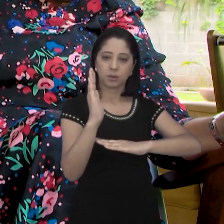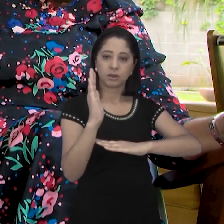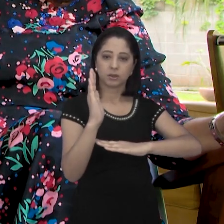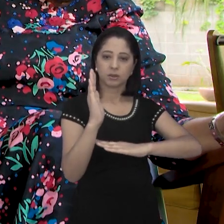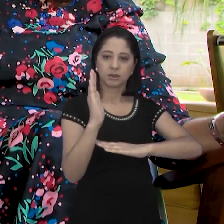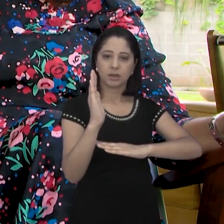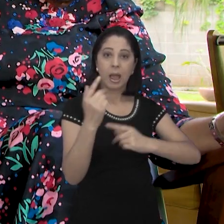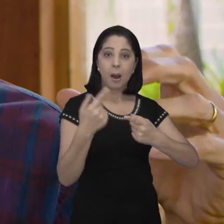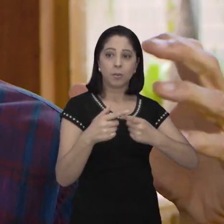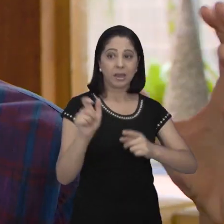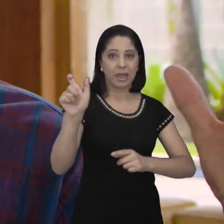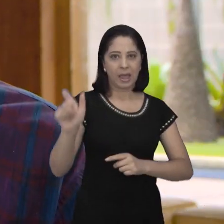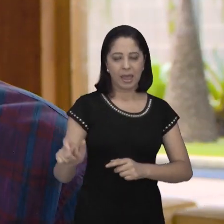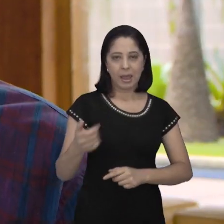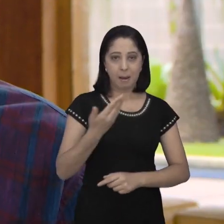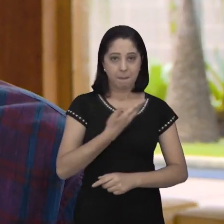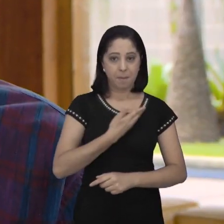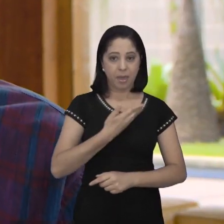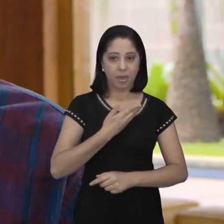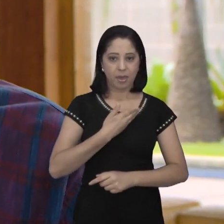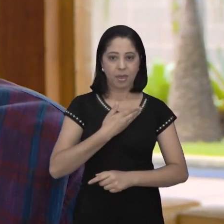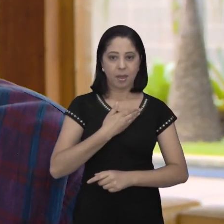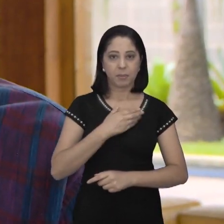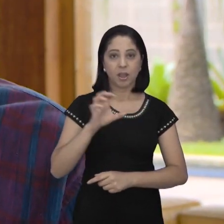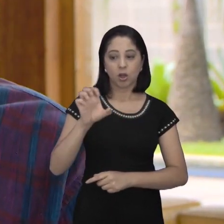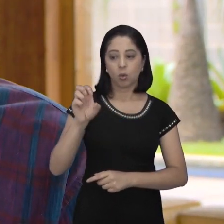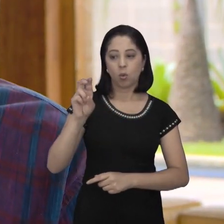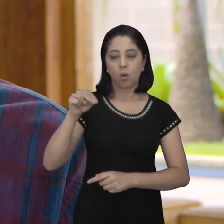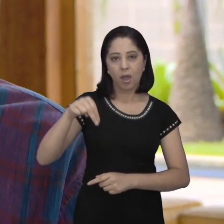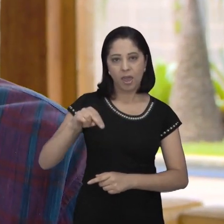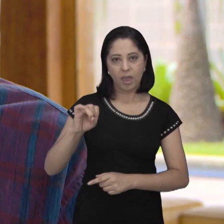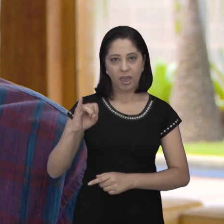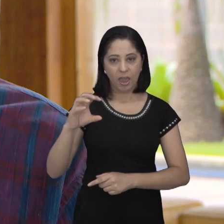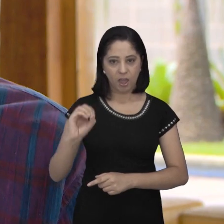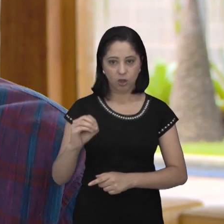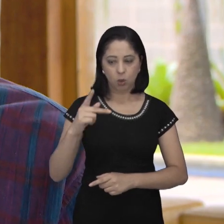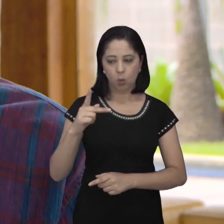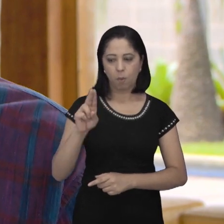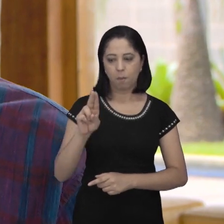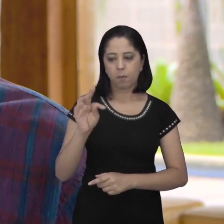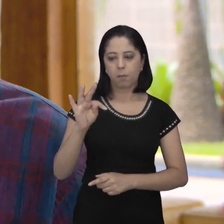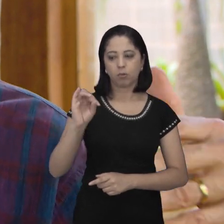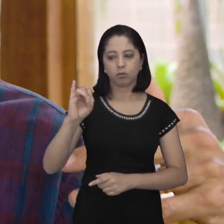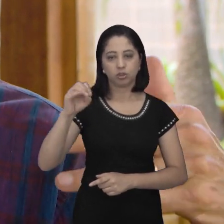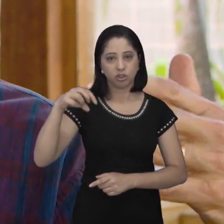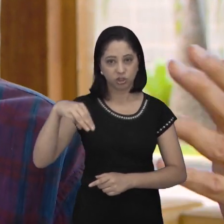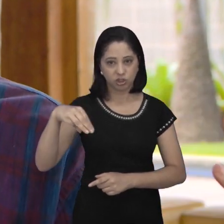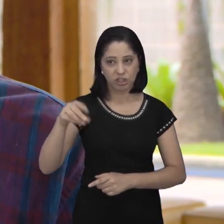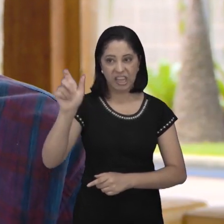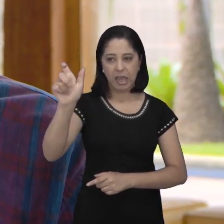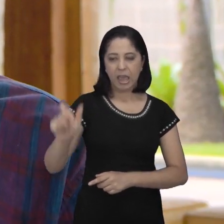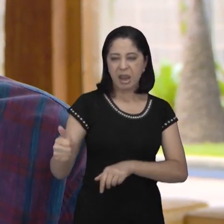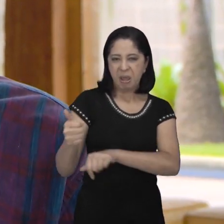contemporânea, através de um grande amigo nosso, Ennio Puccini, um grande